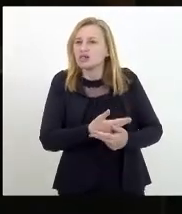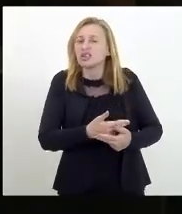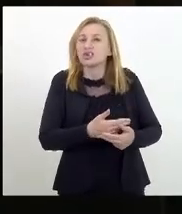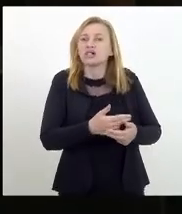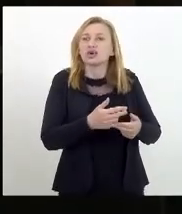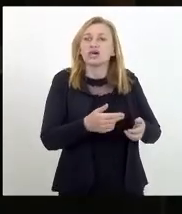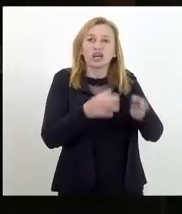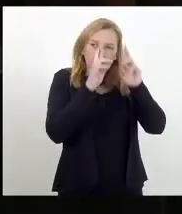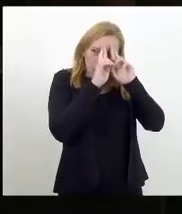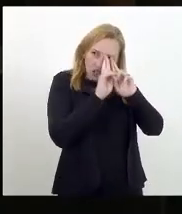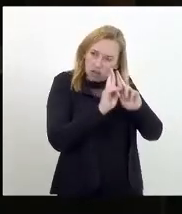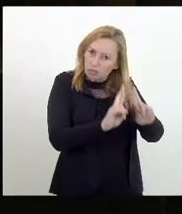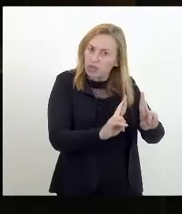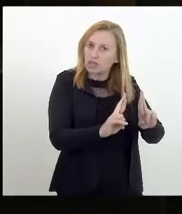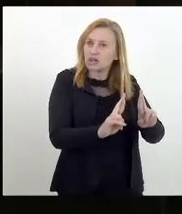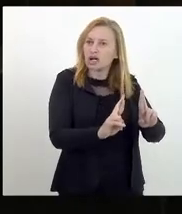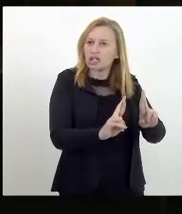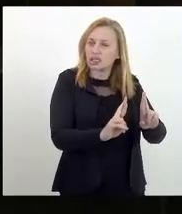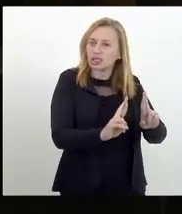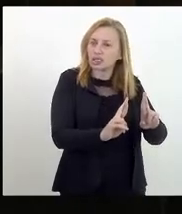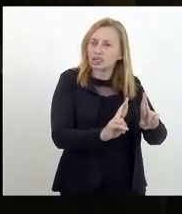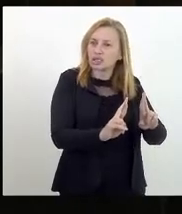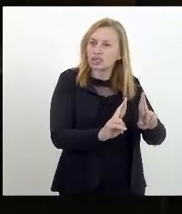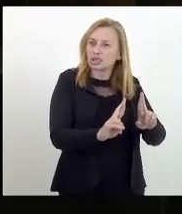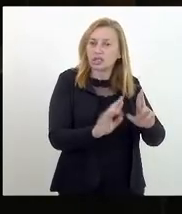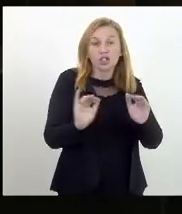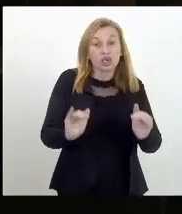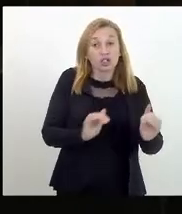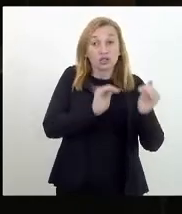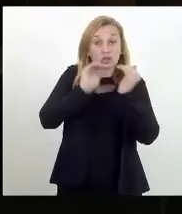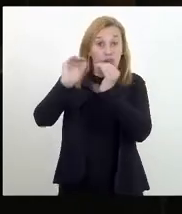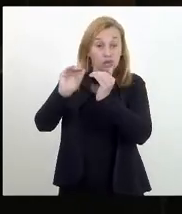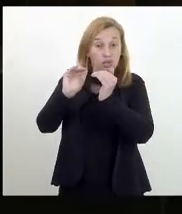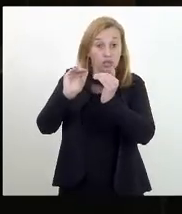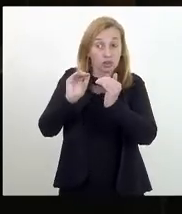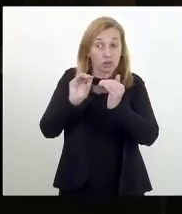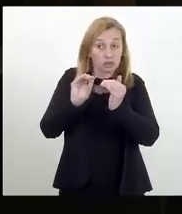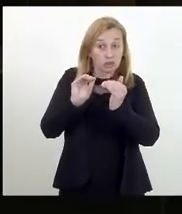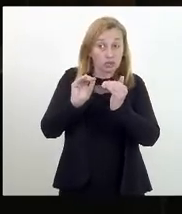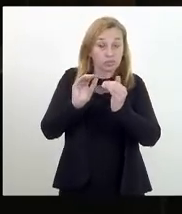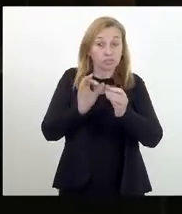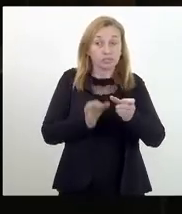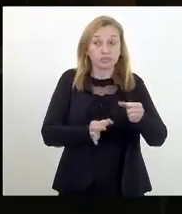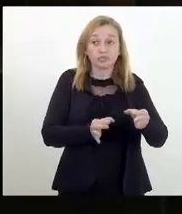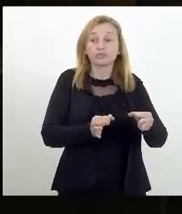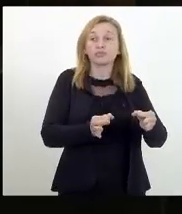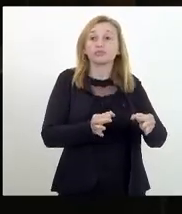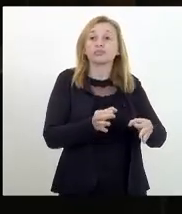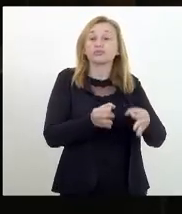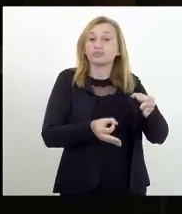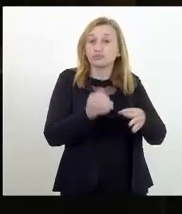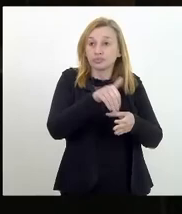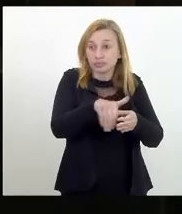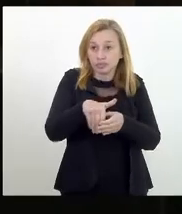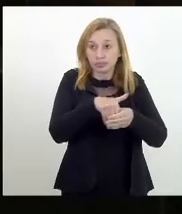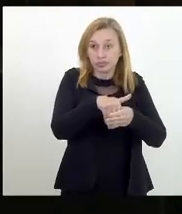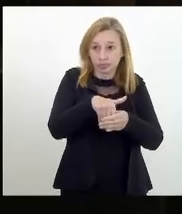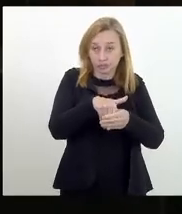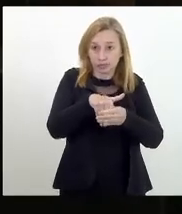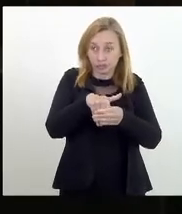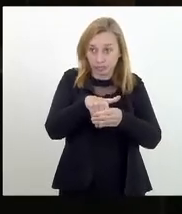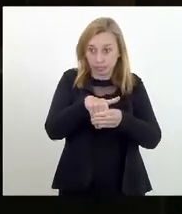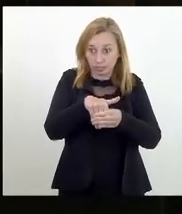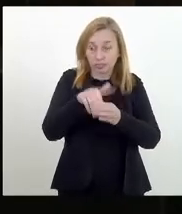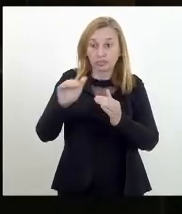respeitosamente exortar o Tribunal Superior Eleitoral e o Supremo